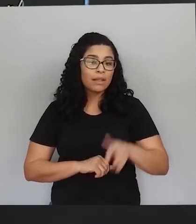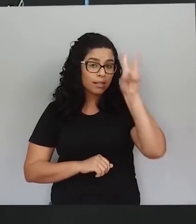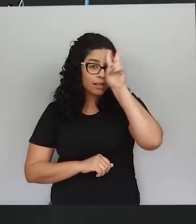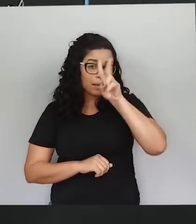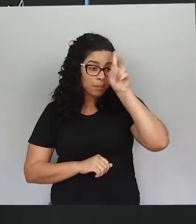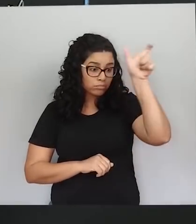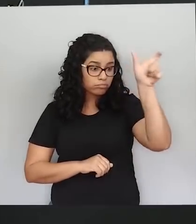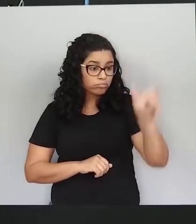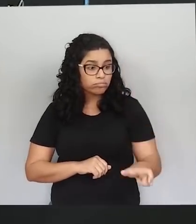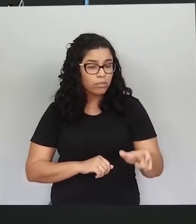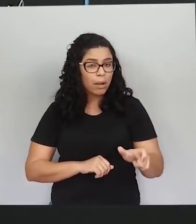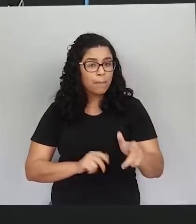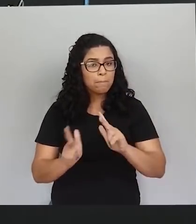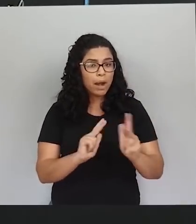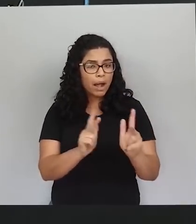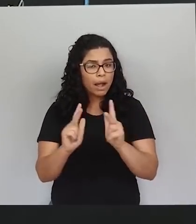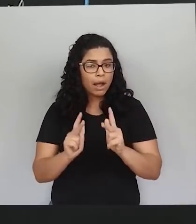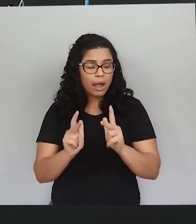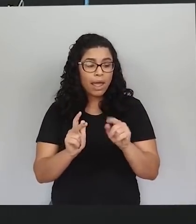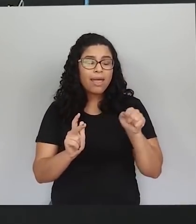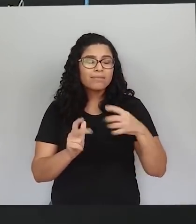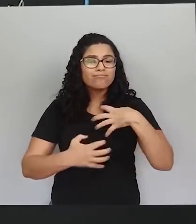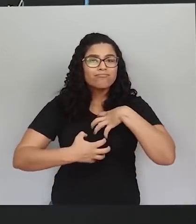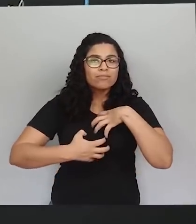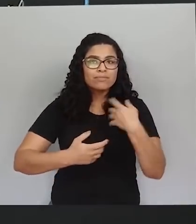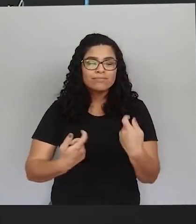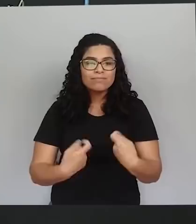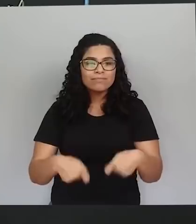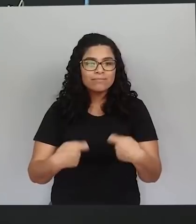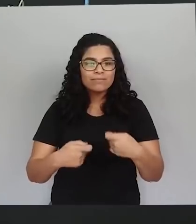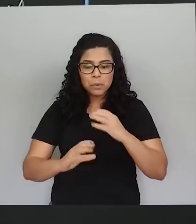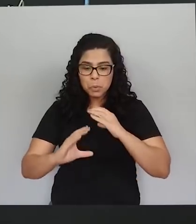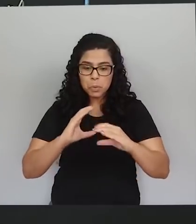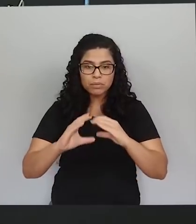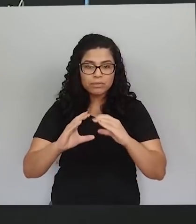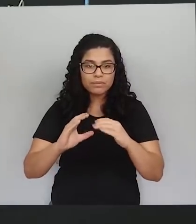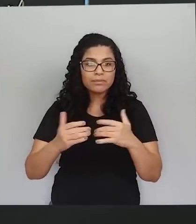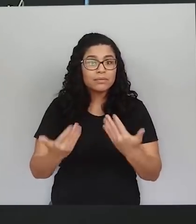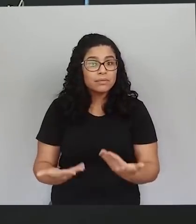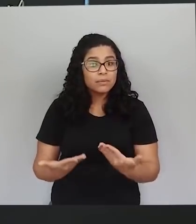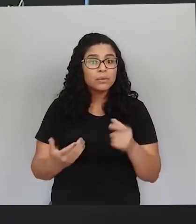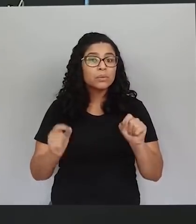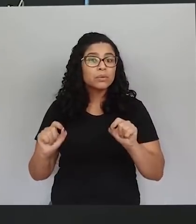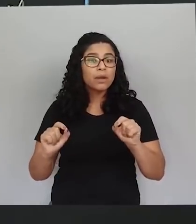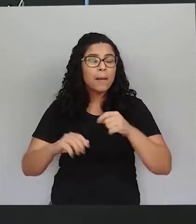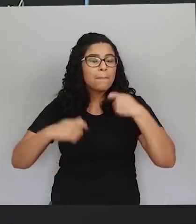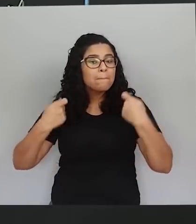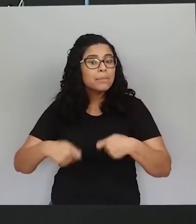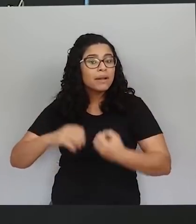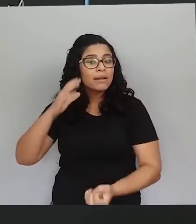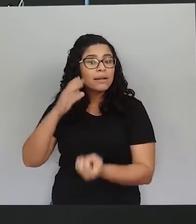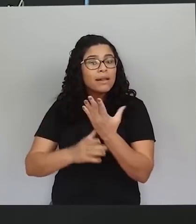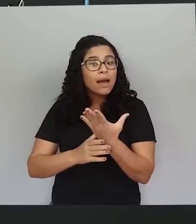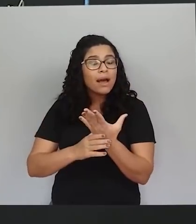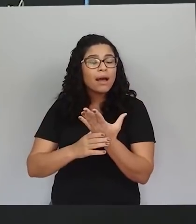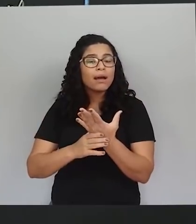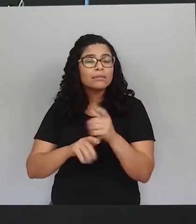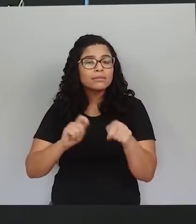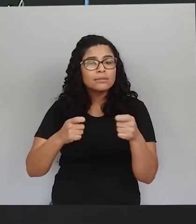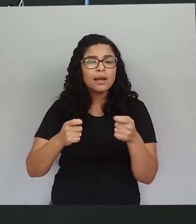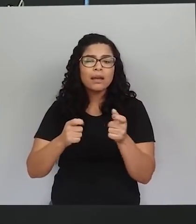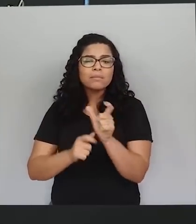tô curiosa para ver, hein? Divirtam-se, boas investigações e amanhã eu estou aqui à sua espera. Tchau,